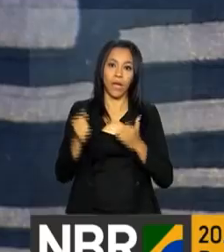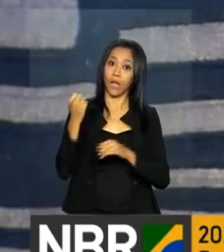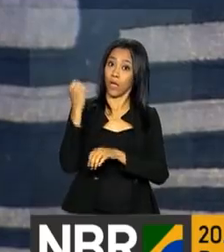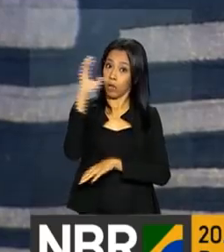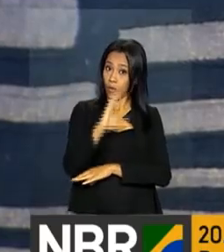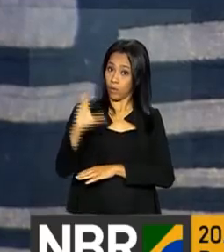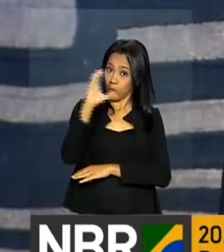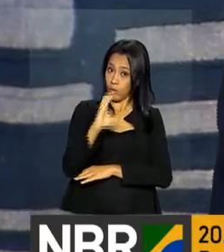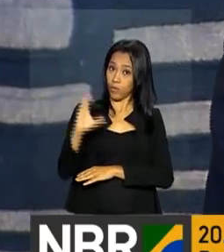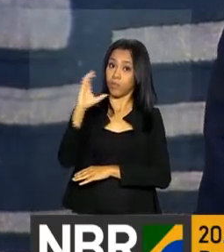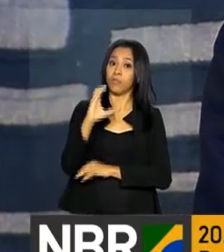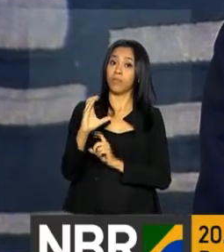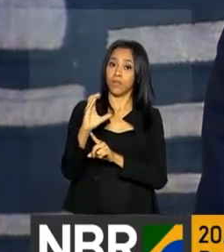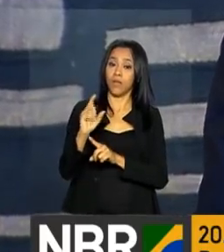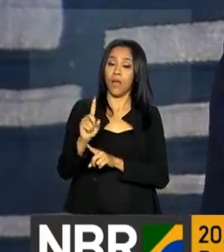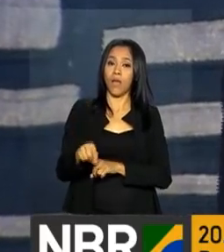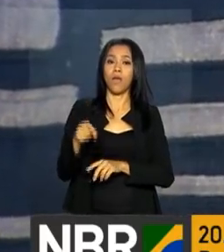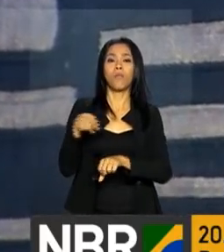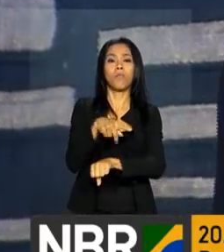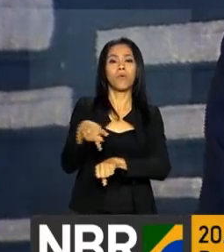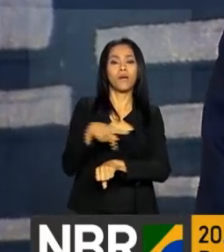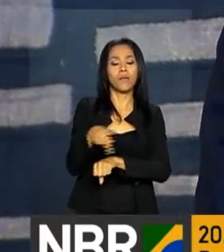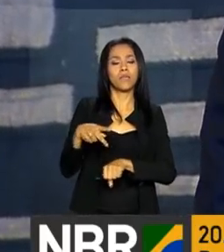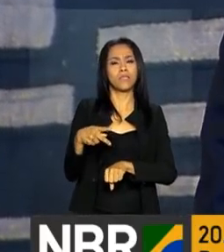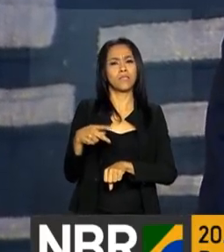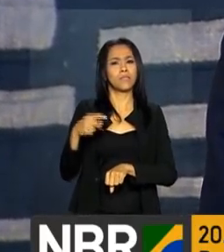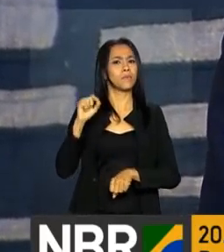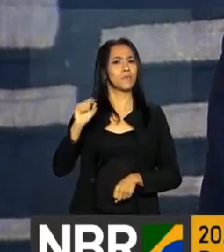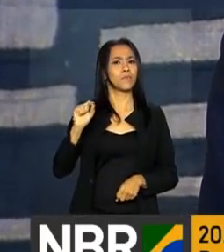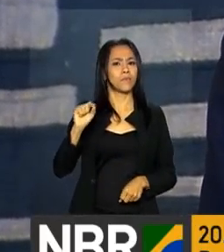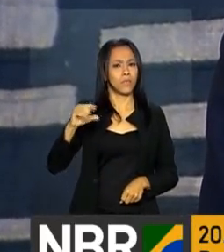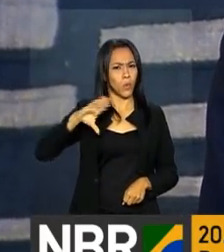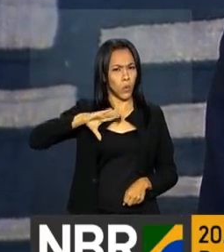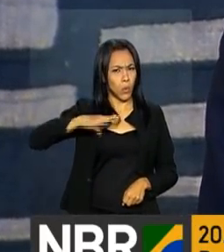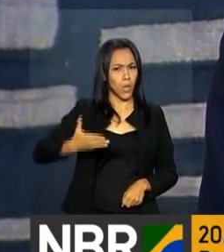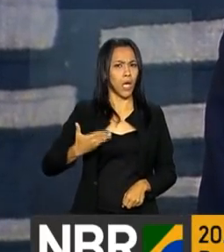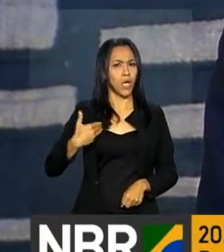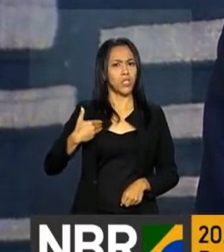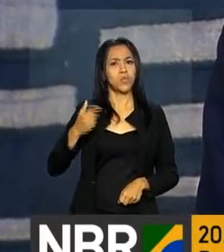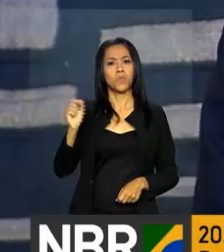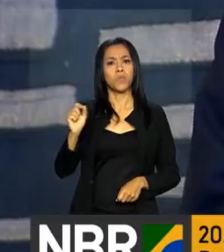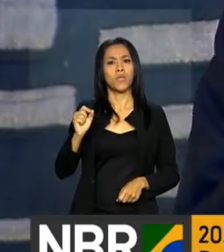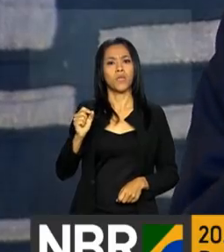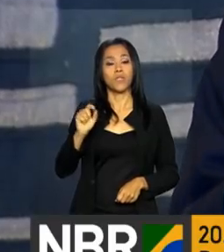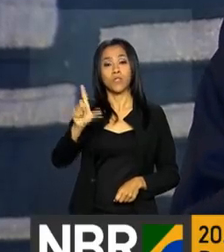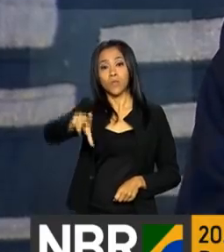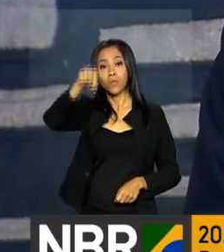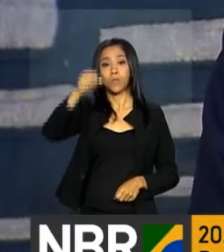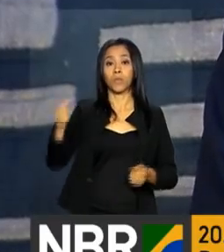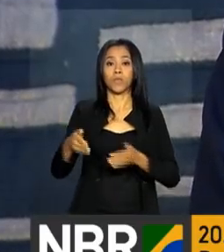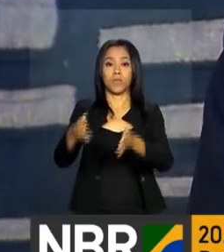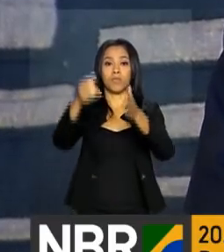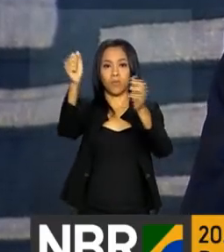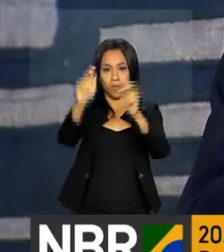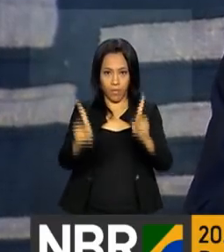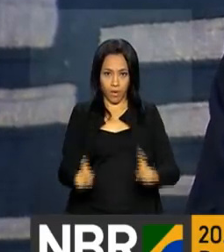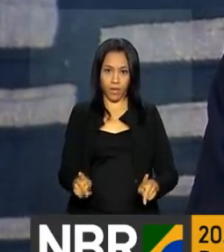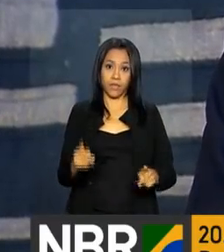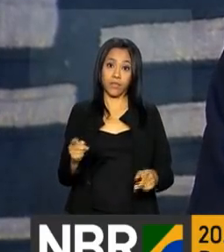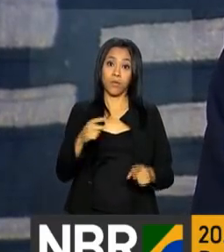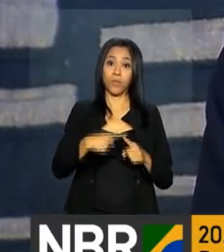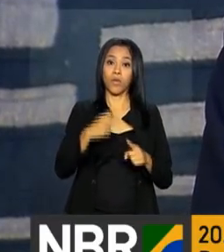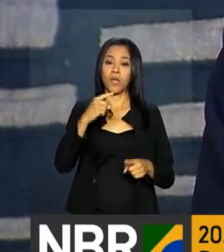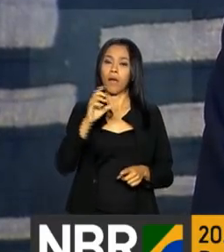um país que percorre de maneira corajosa o caminho da paz. Interessante, a ideia de coragem muitas vezes está